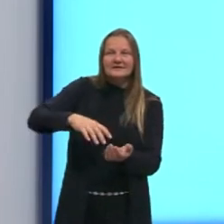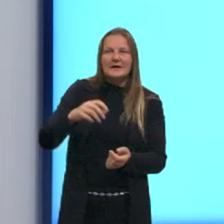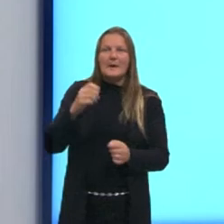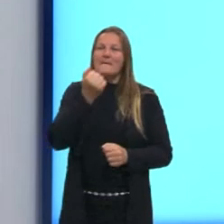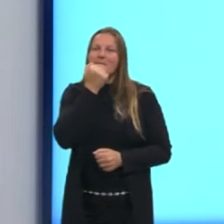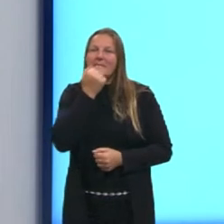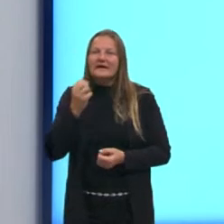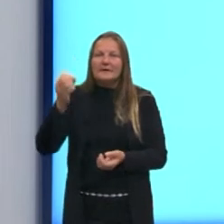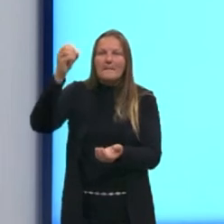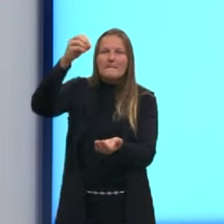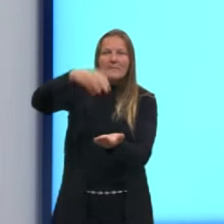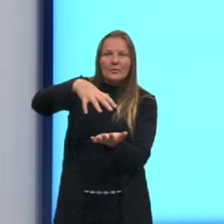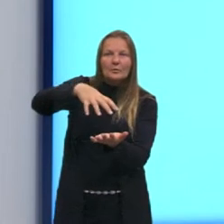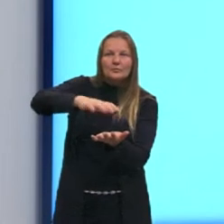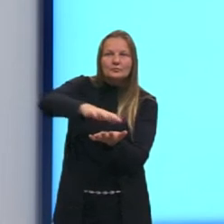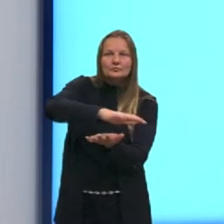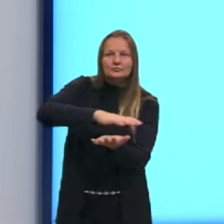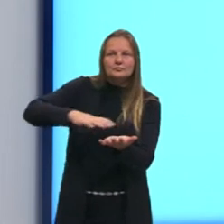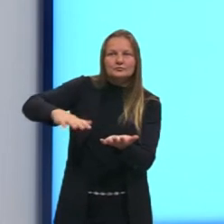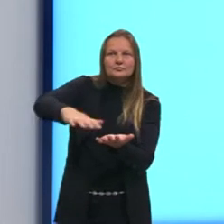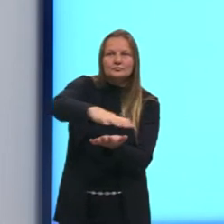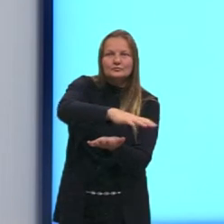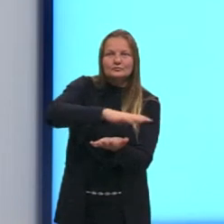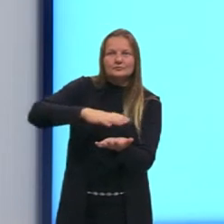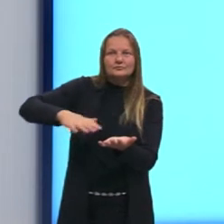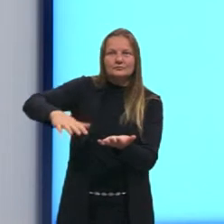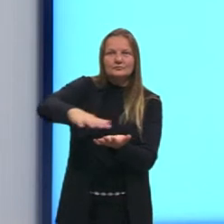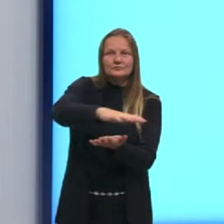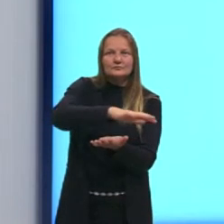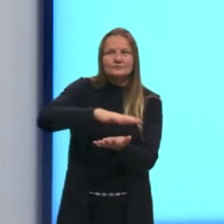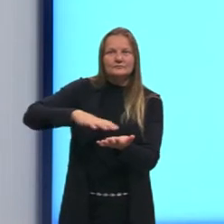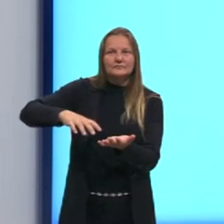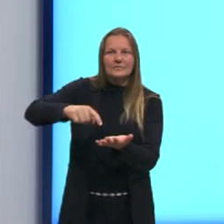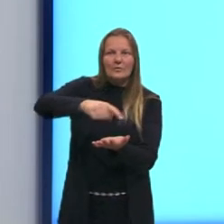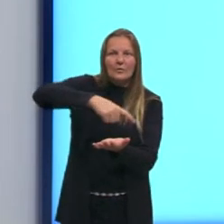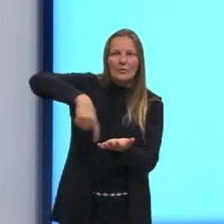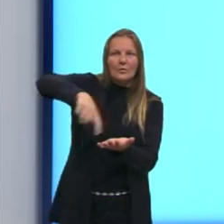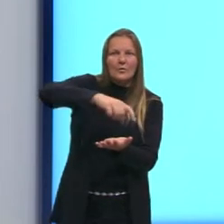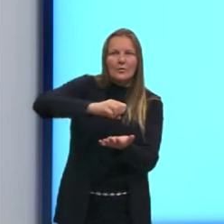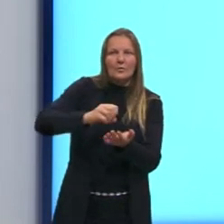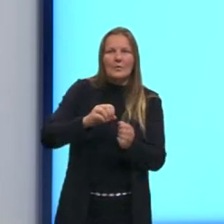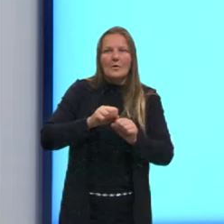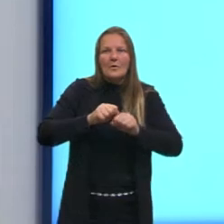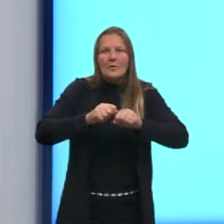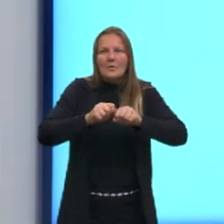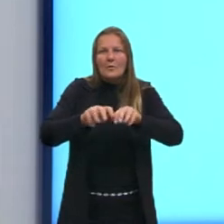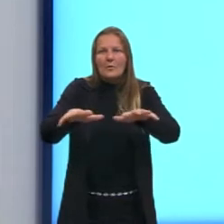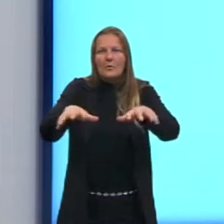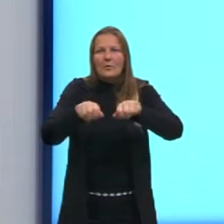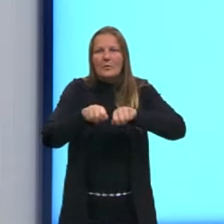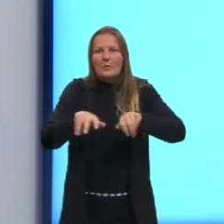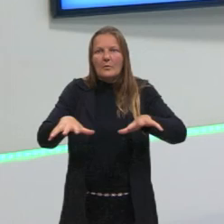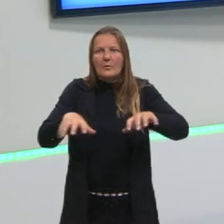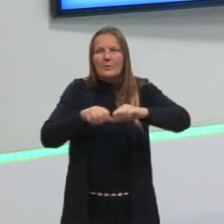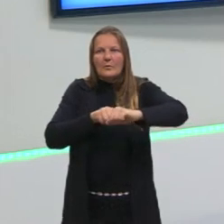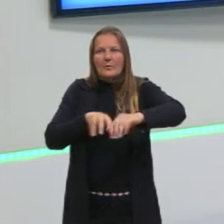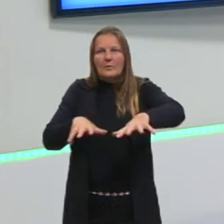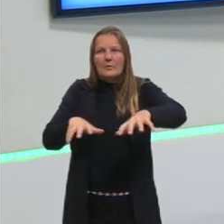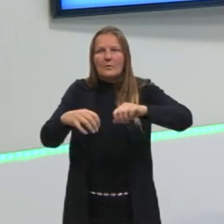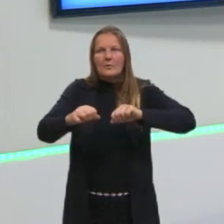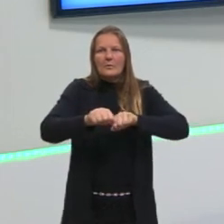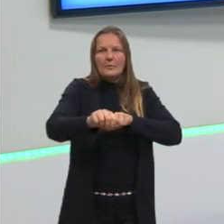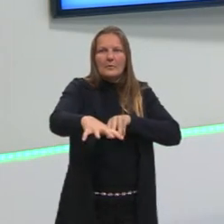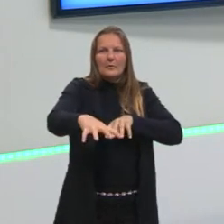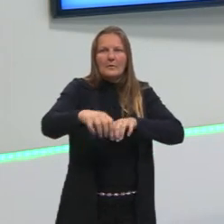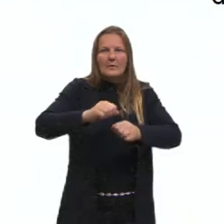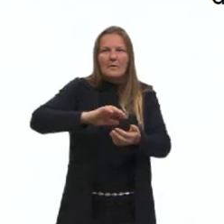uma pedra ou de uma bacia, né? A gente pode fazer em casa também. Então elas vão se propagar, né, por essa